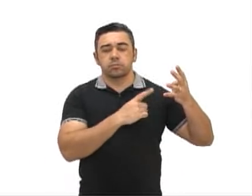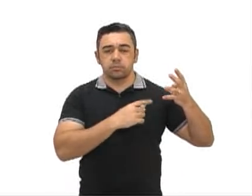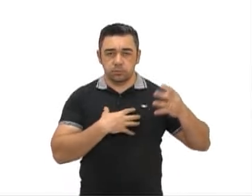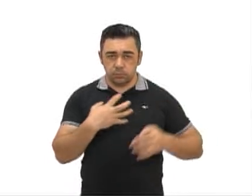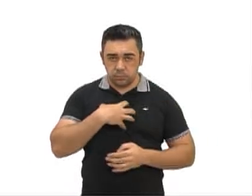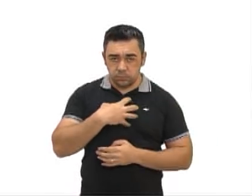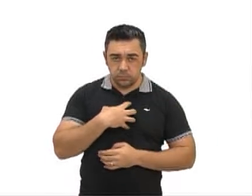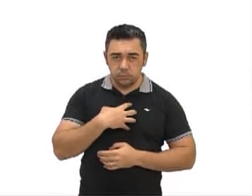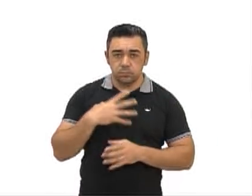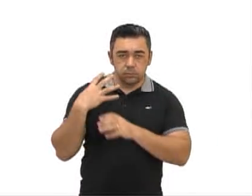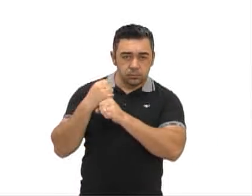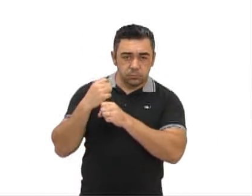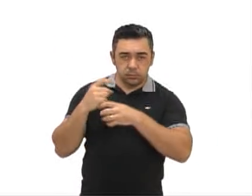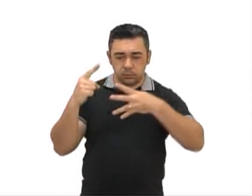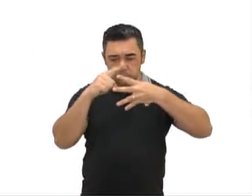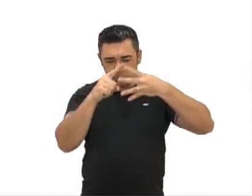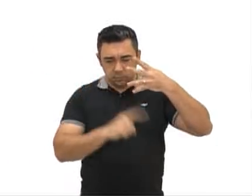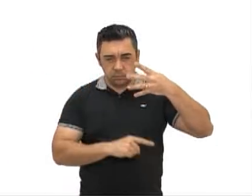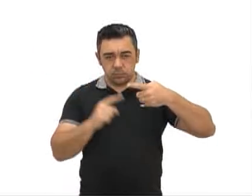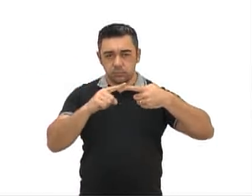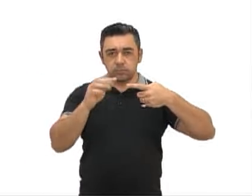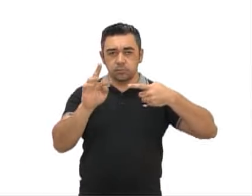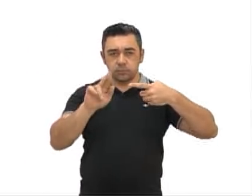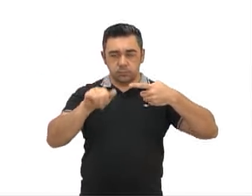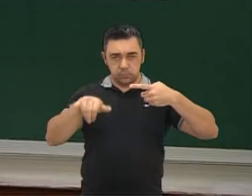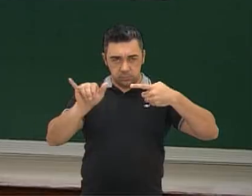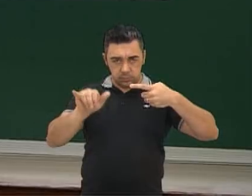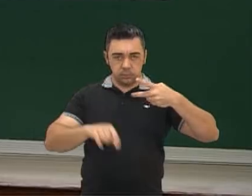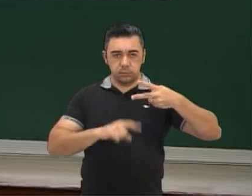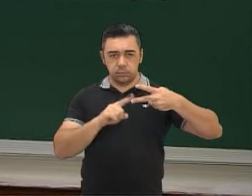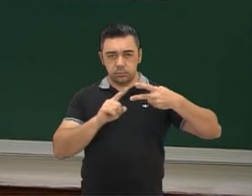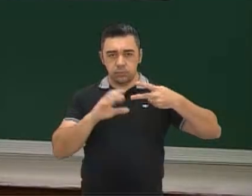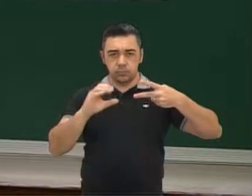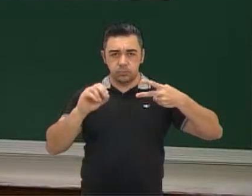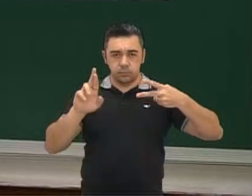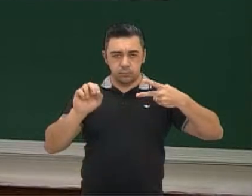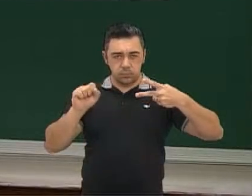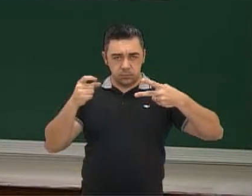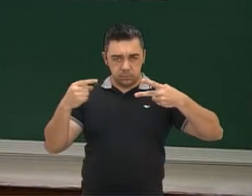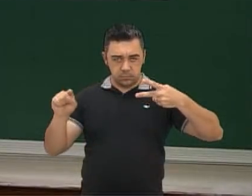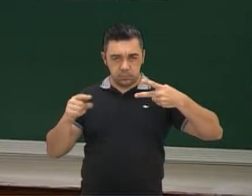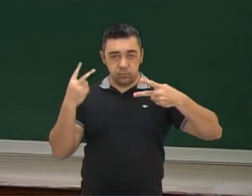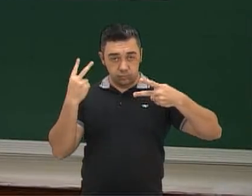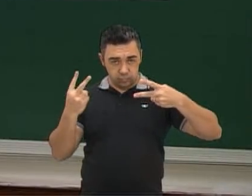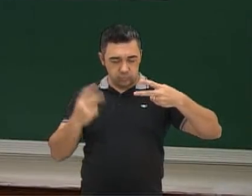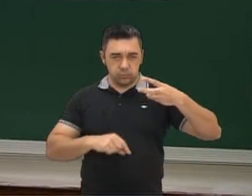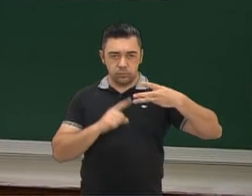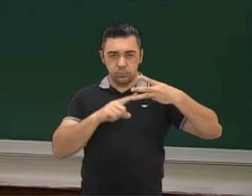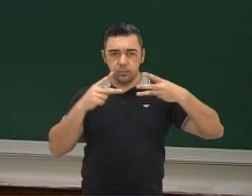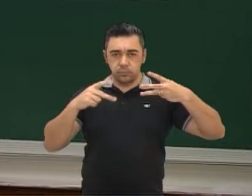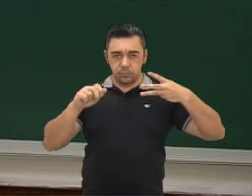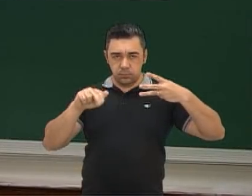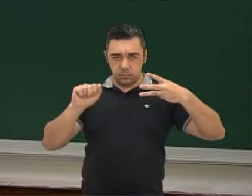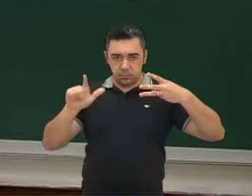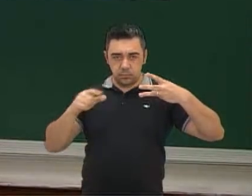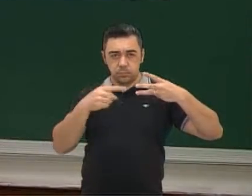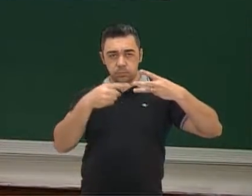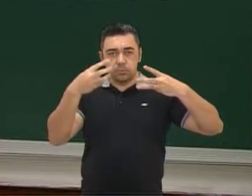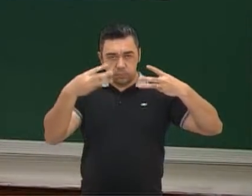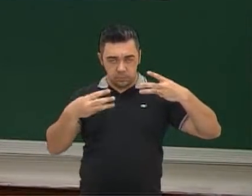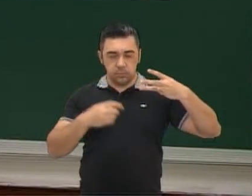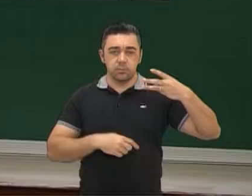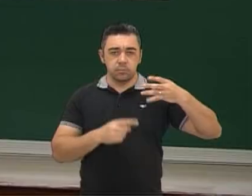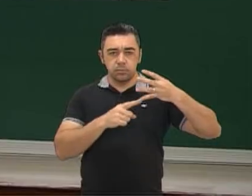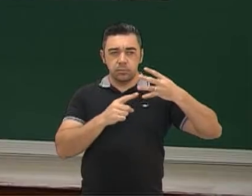de pontuar: o try, valendo 5 pontos, a conversão, 2 pontos, o penal, 3 pontos e o drop